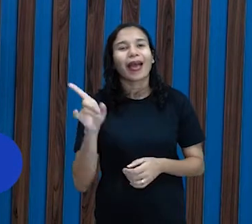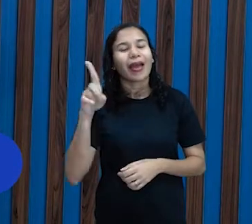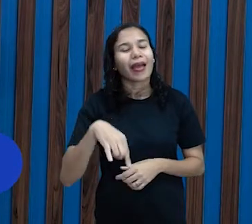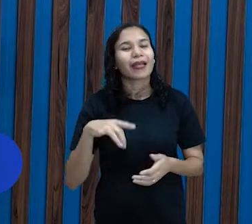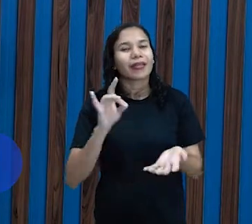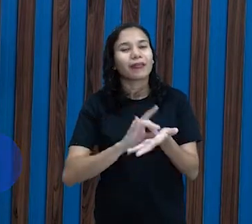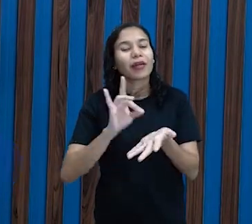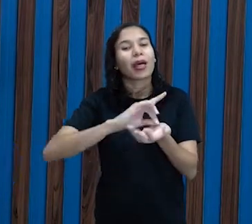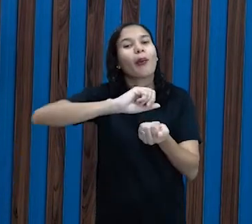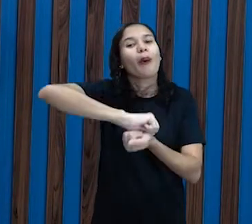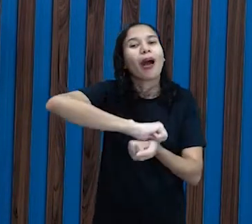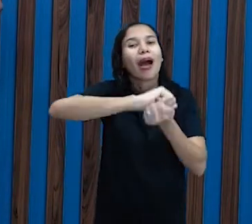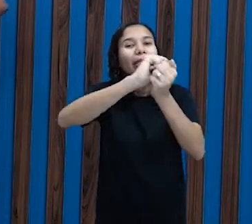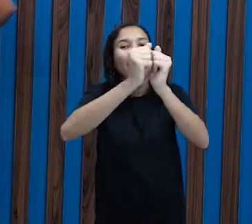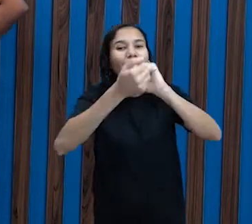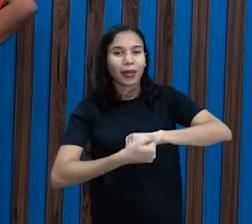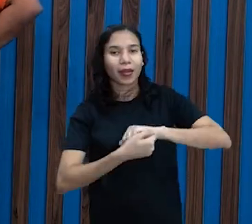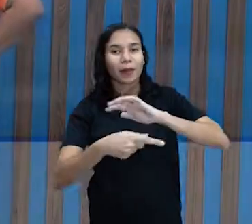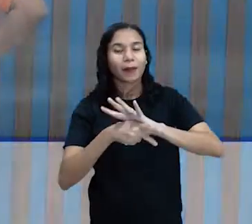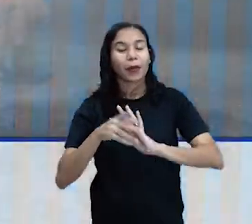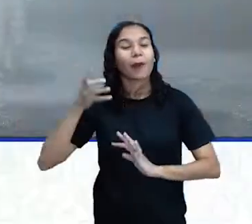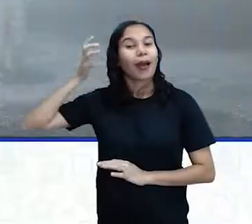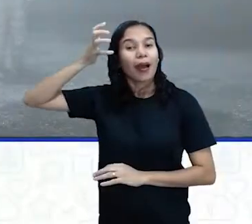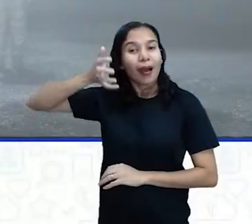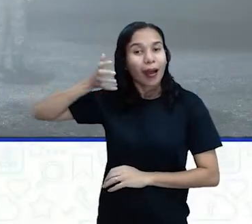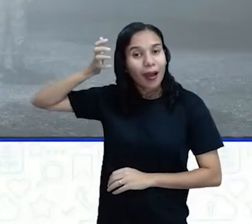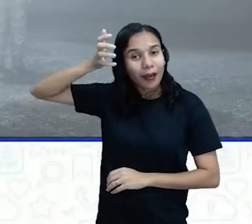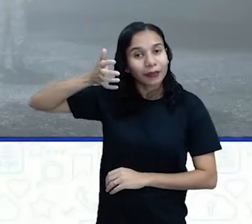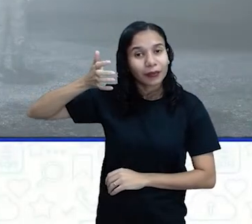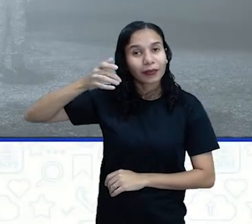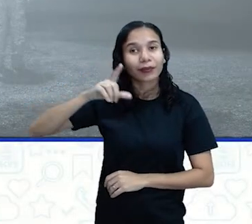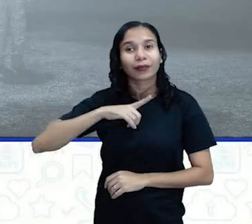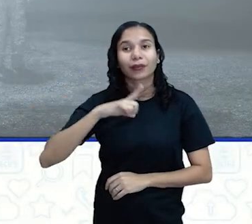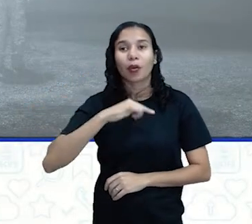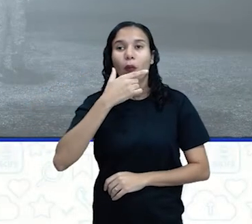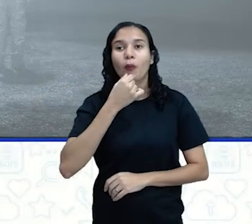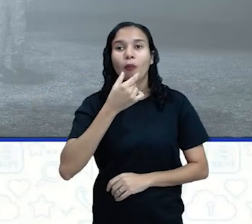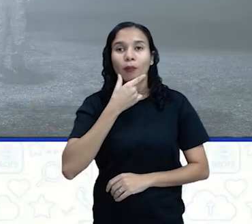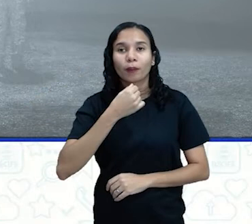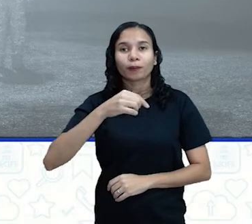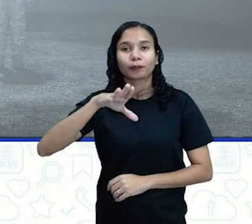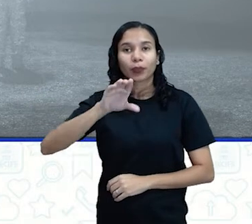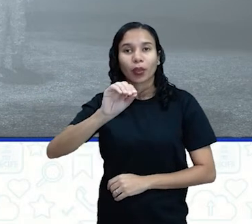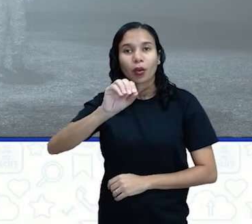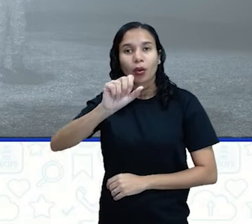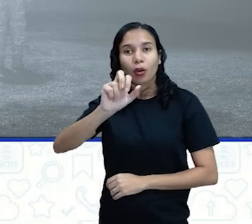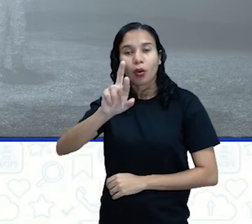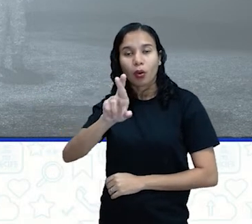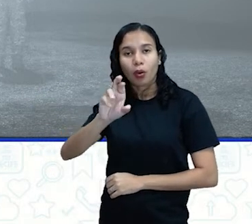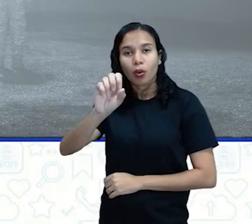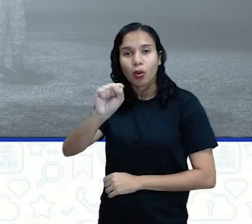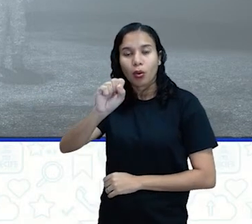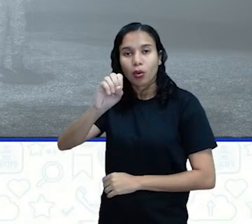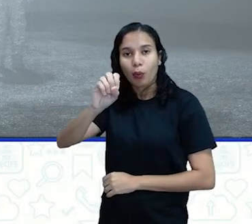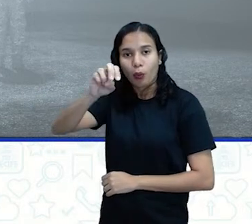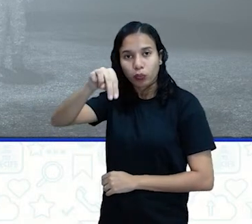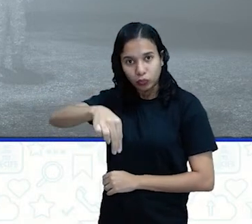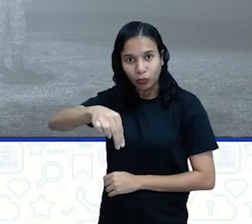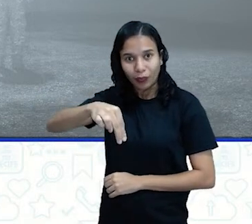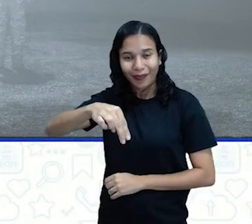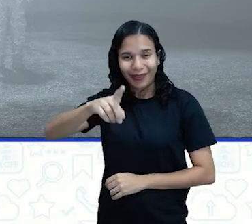incrível adaptação para o rádio, feita por Orson Welles para o livro Guerra dos